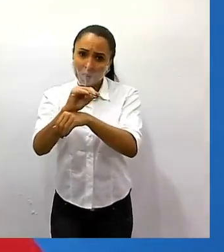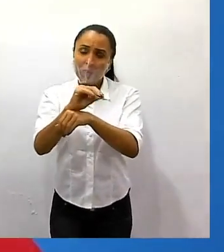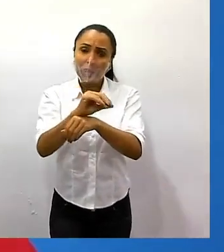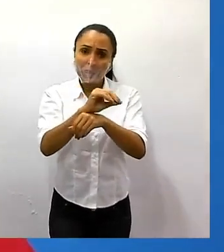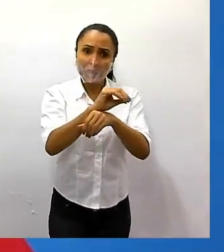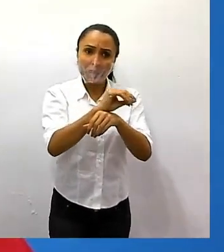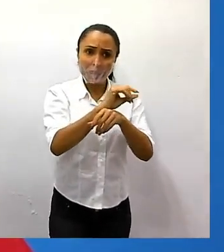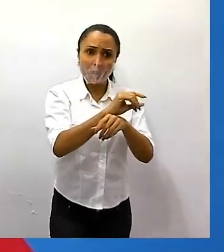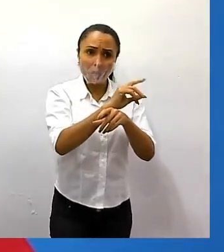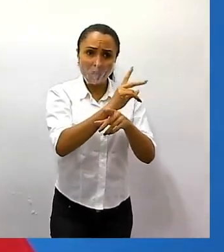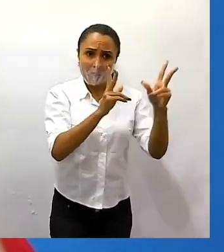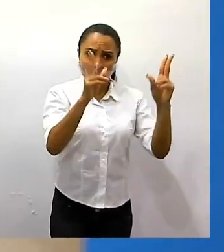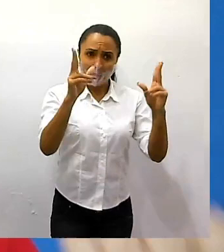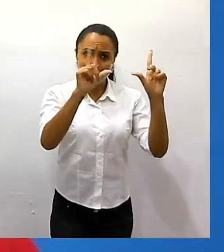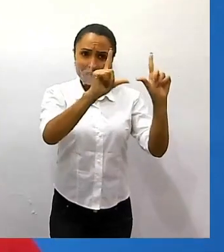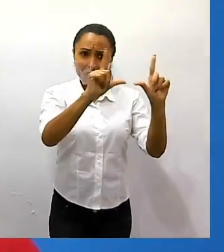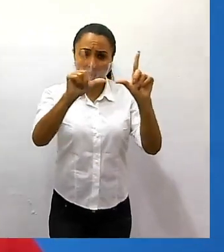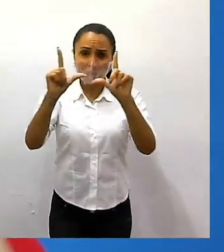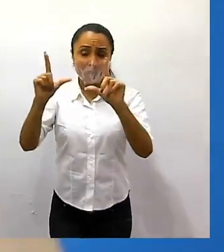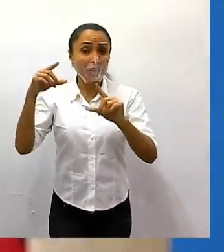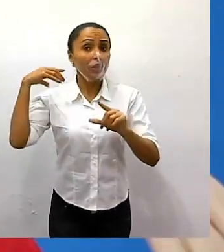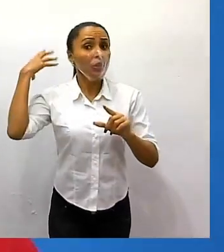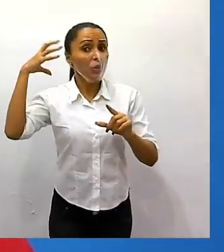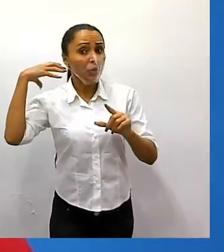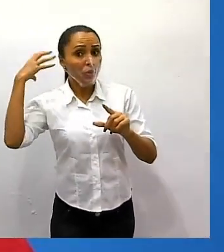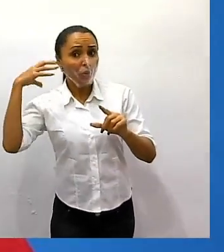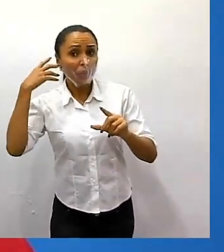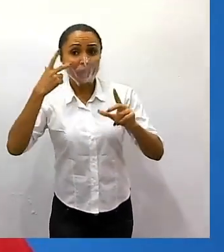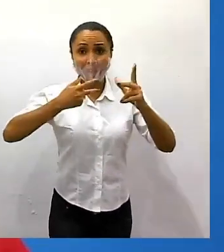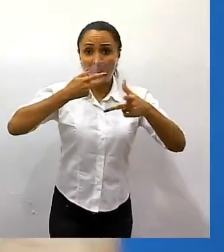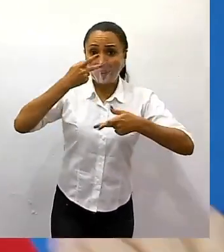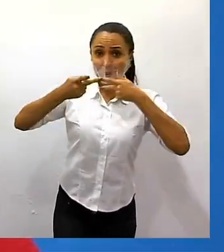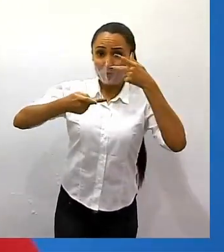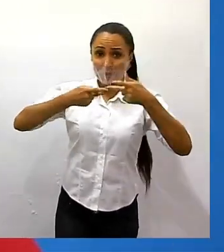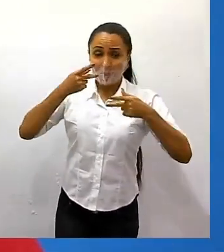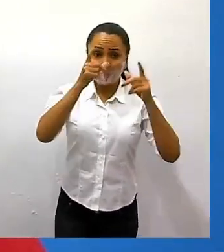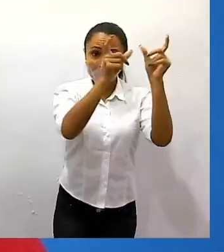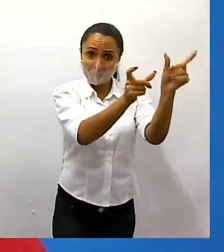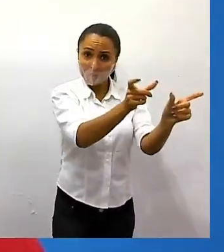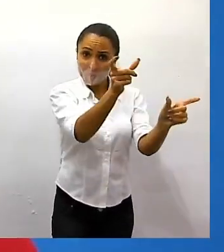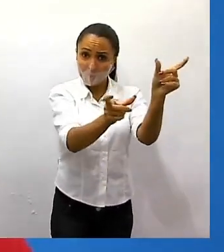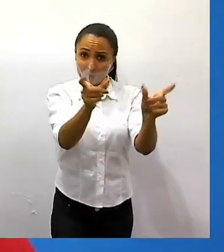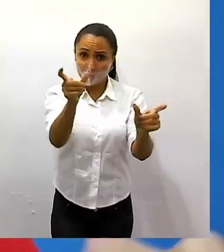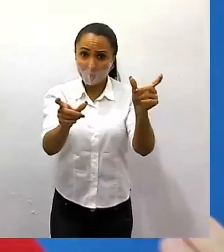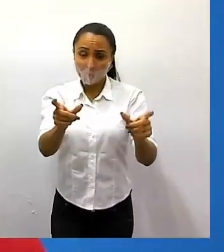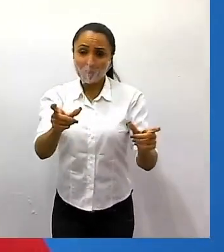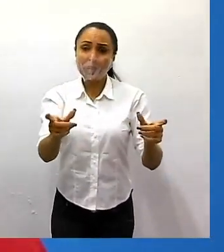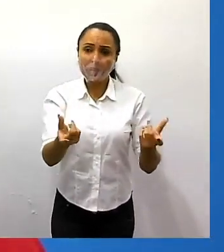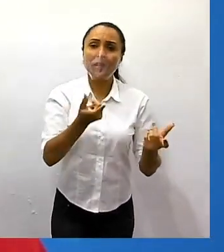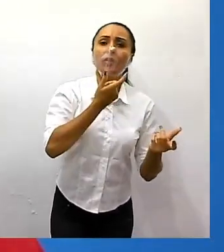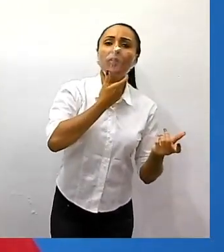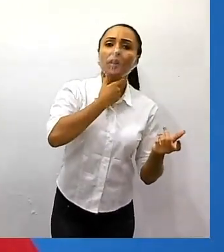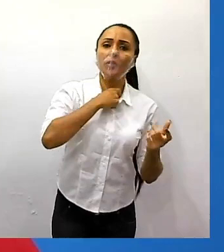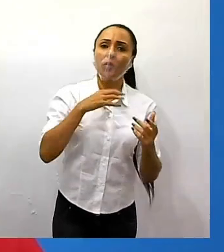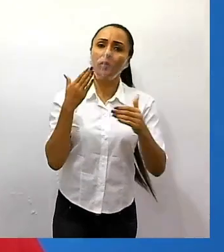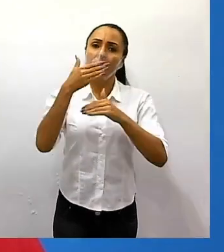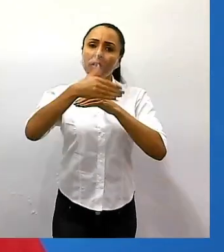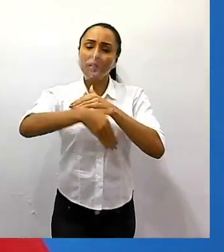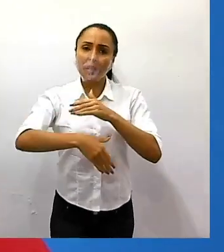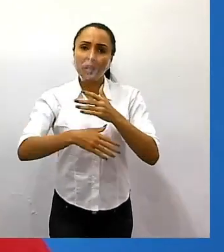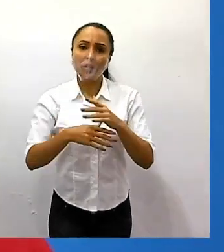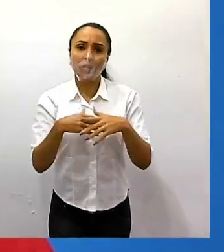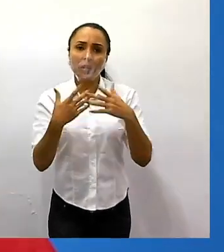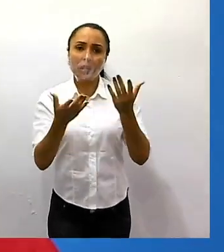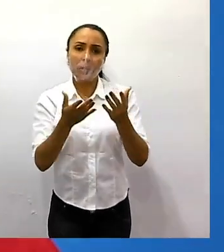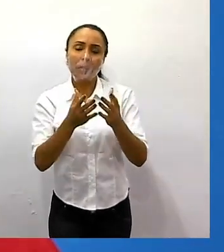né, o som, as falas dos atores, as vozes, e é introduzido também efeitos de som,